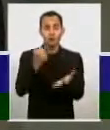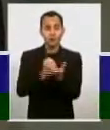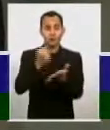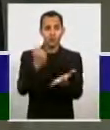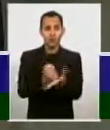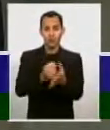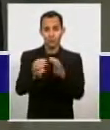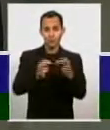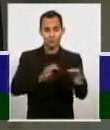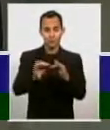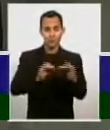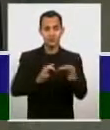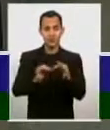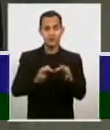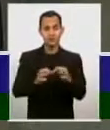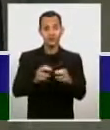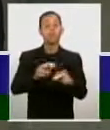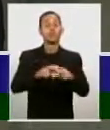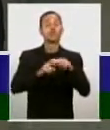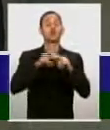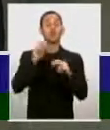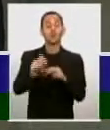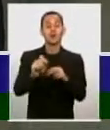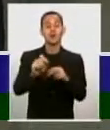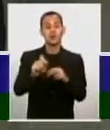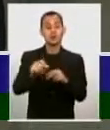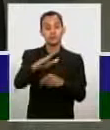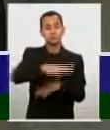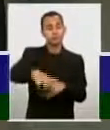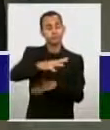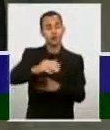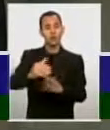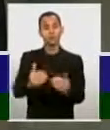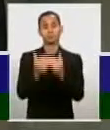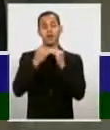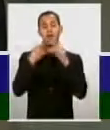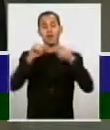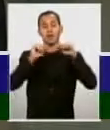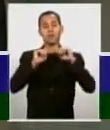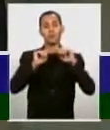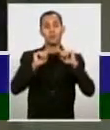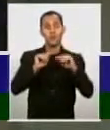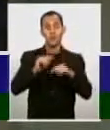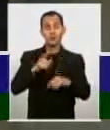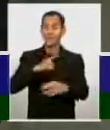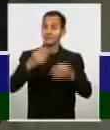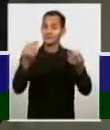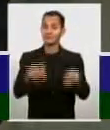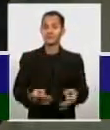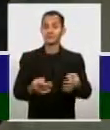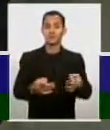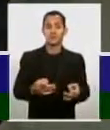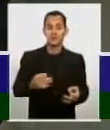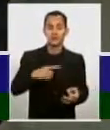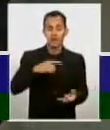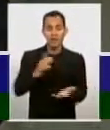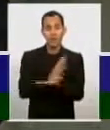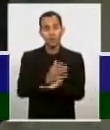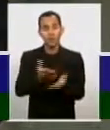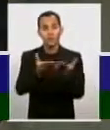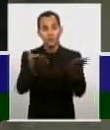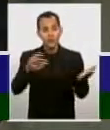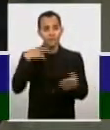protocolamos essa matéria baseado nas reclamações que nós recebemos. Eu tenho certeza que alguns vereadores aqui